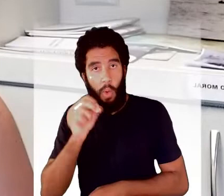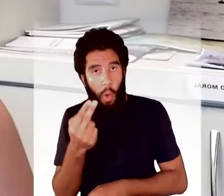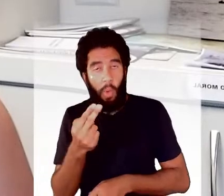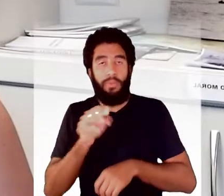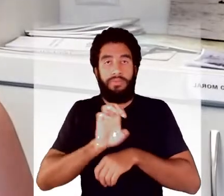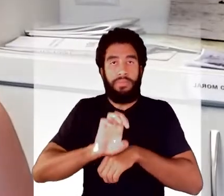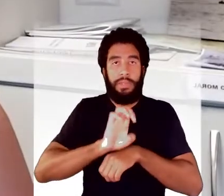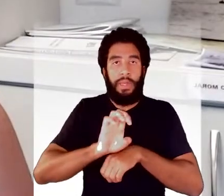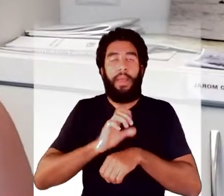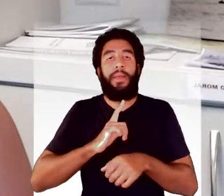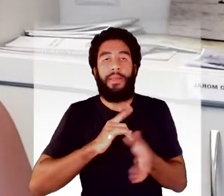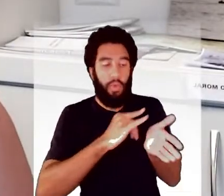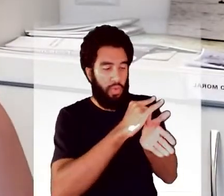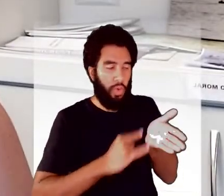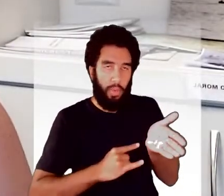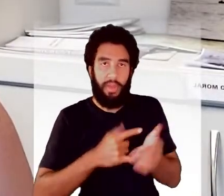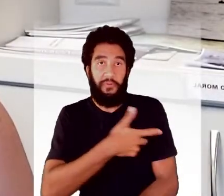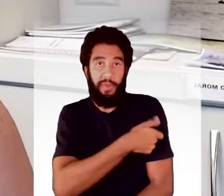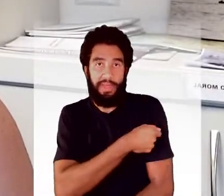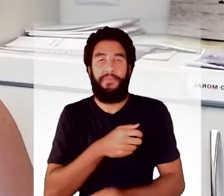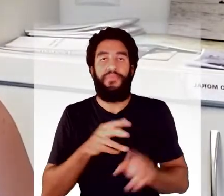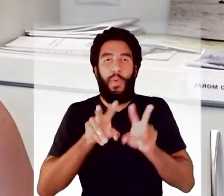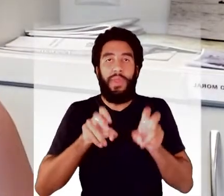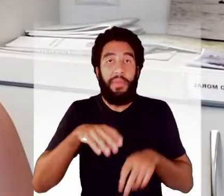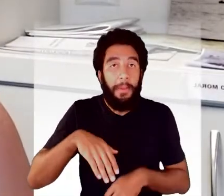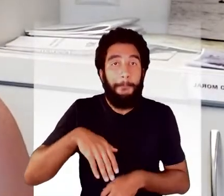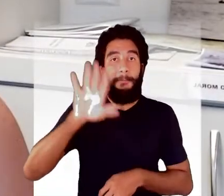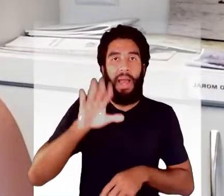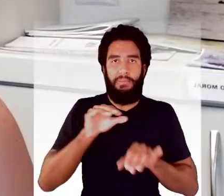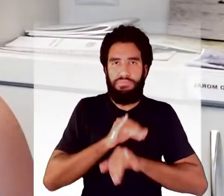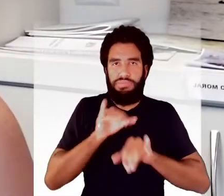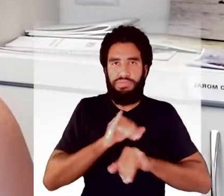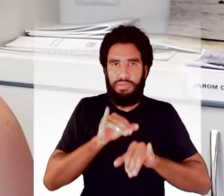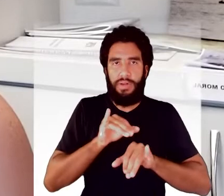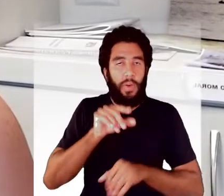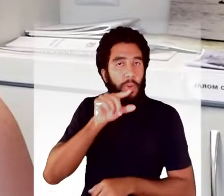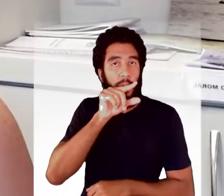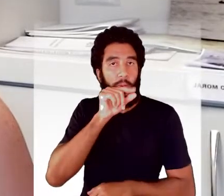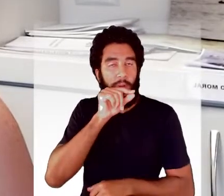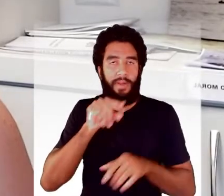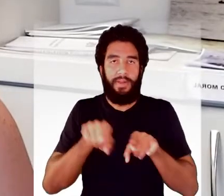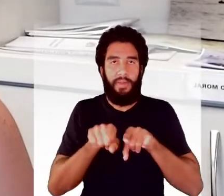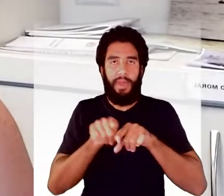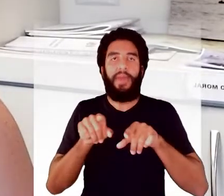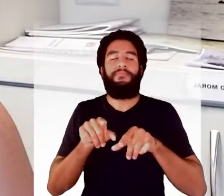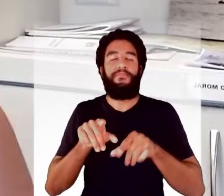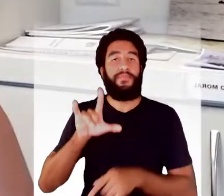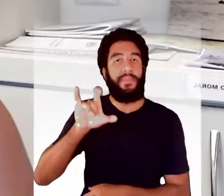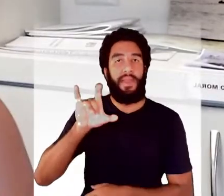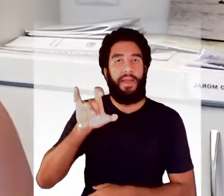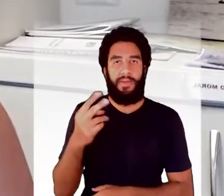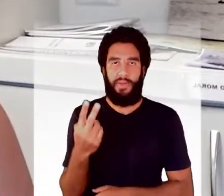e dos estagiários esse comprovante de vacinação. Esse foi o tema que mais rendeu engajamento no nosso Twitter e no Instagram